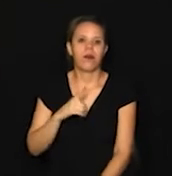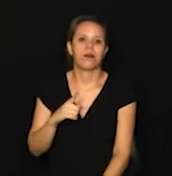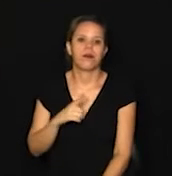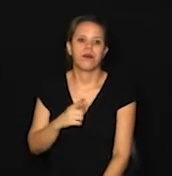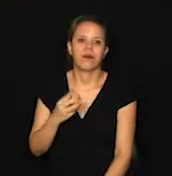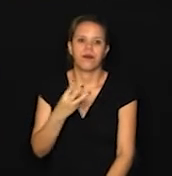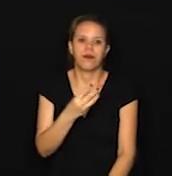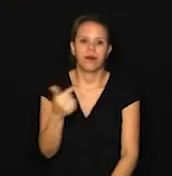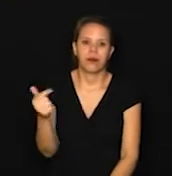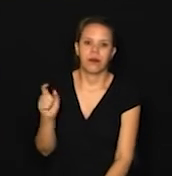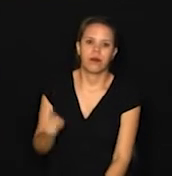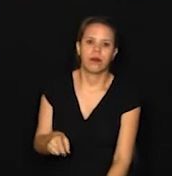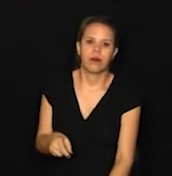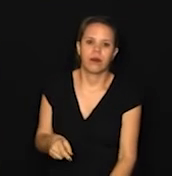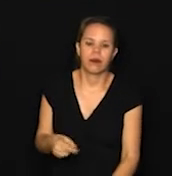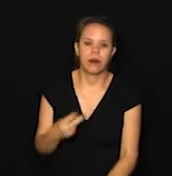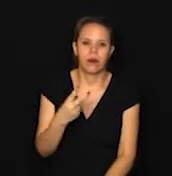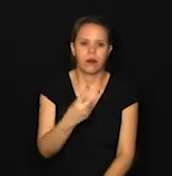tínhamos